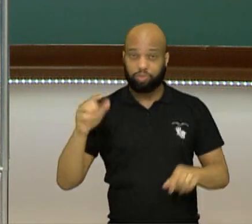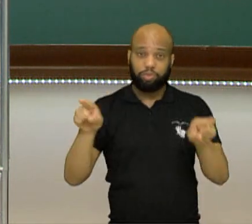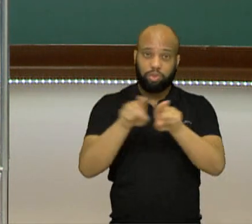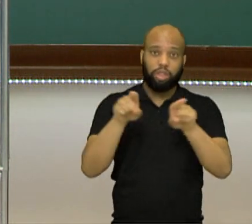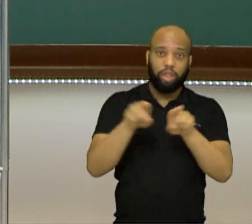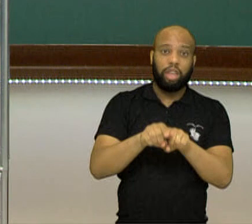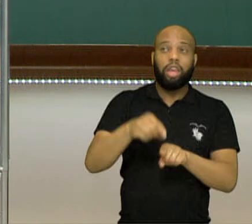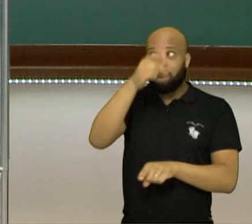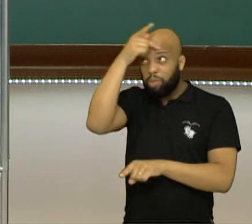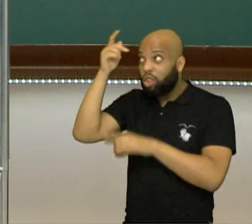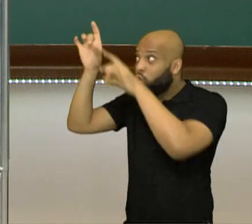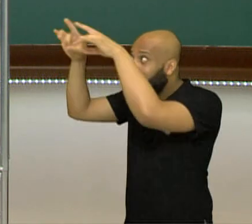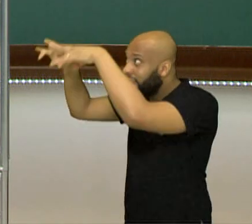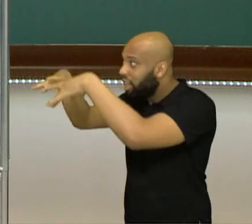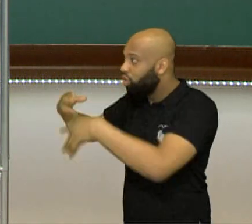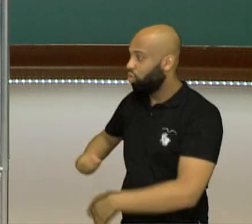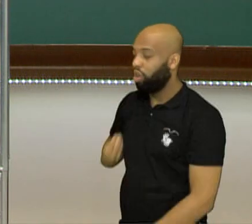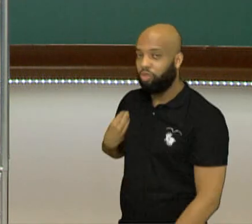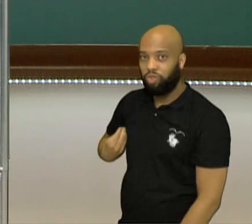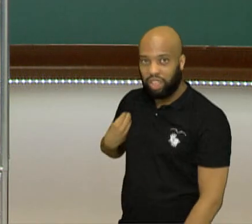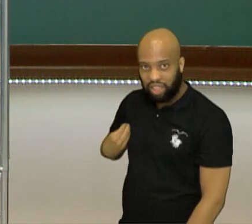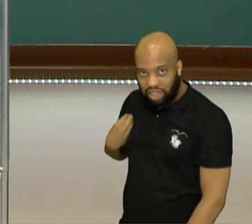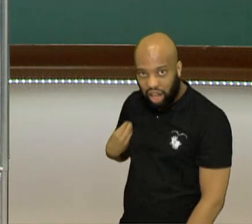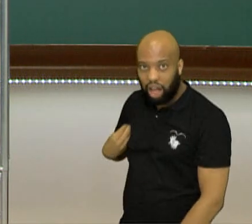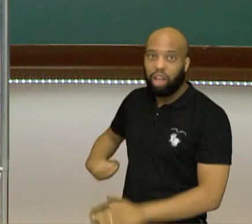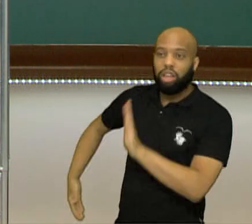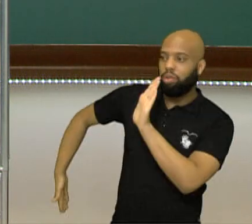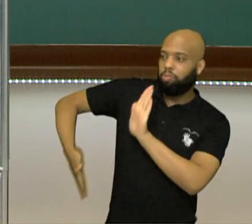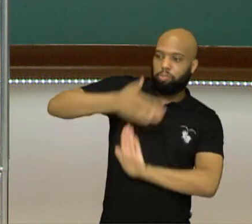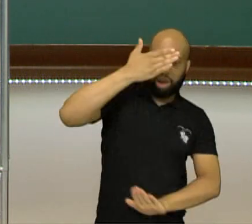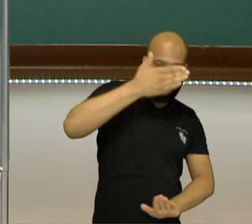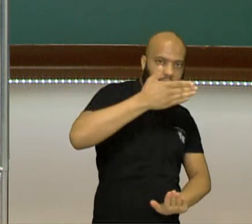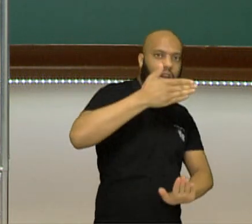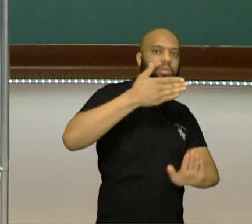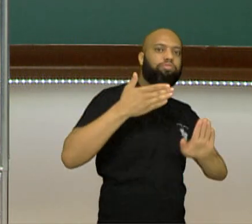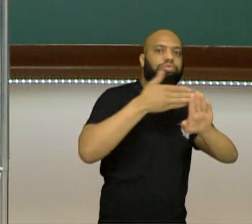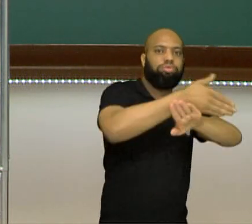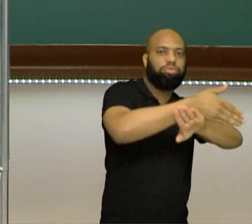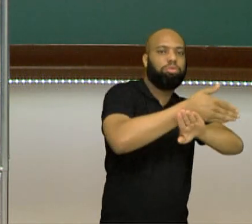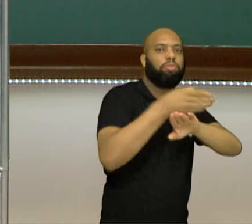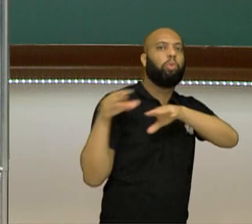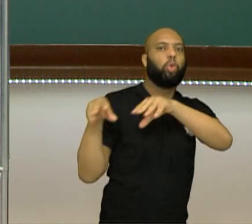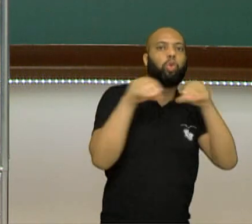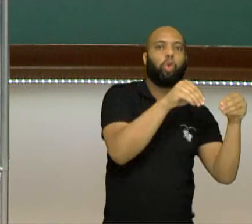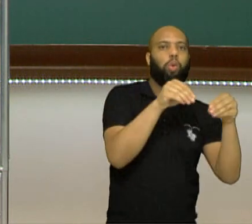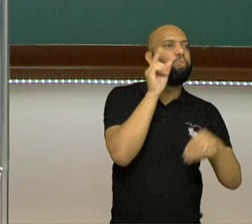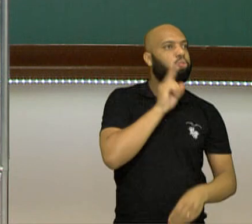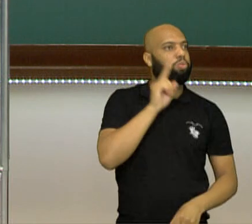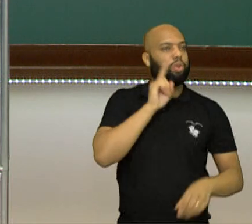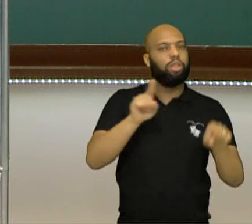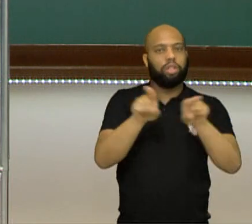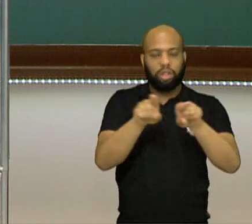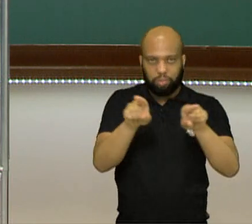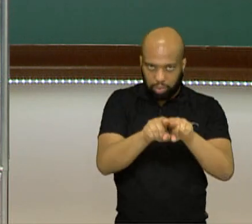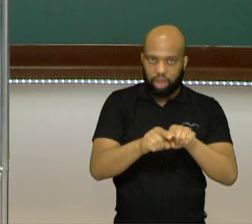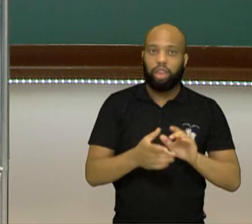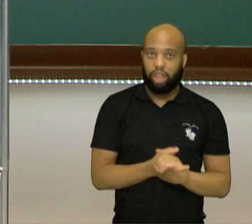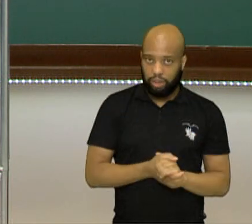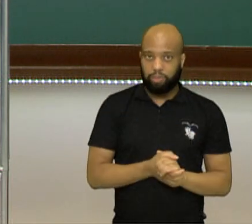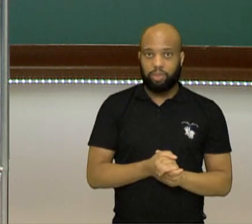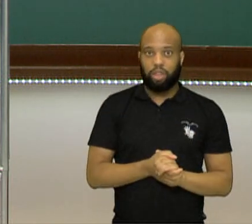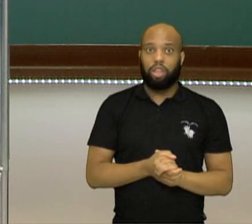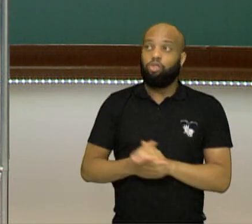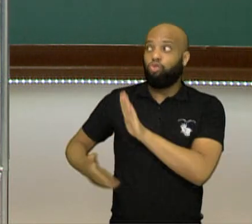muitos imigrantes, mesmo no período anterior à Primeira Guerra Mundial. Muitos imigrantes chegando aos Estados Unidos